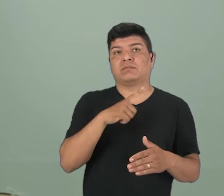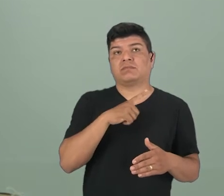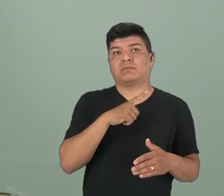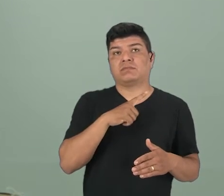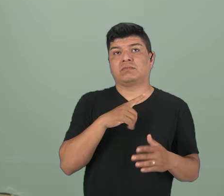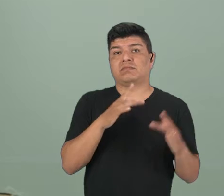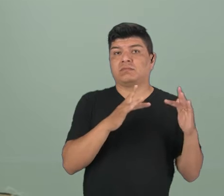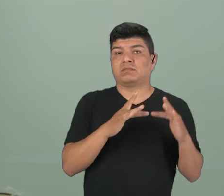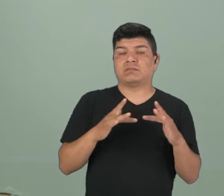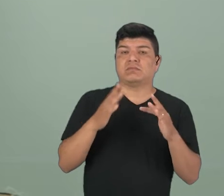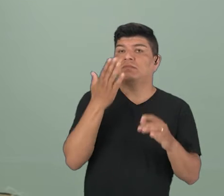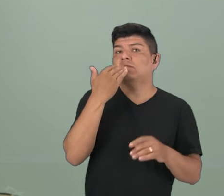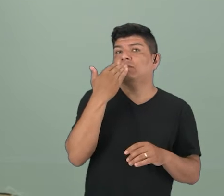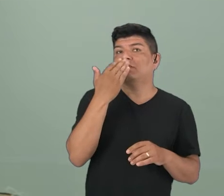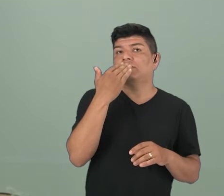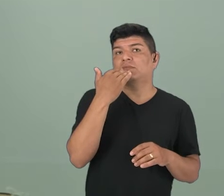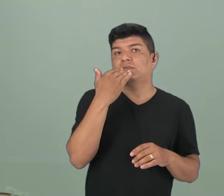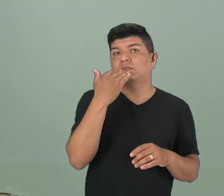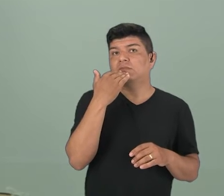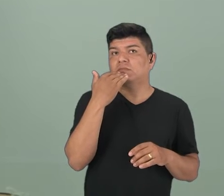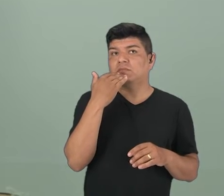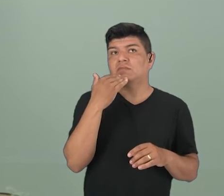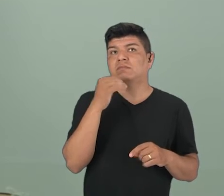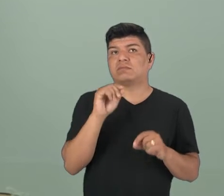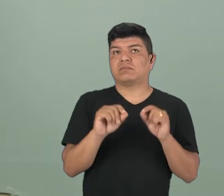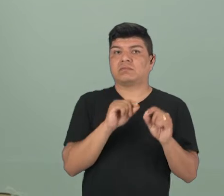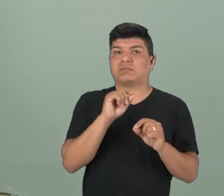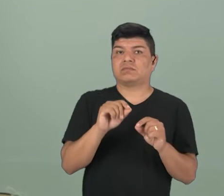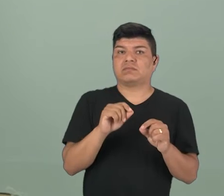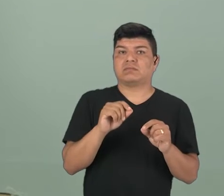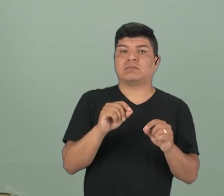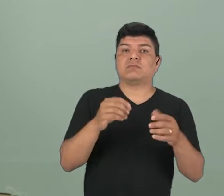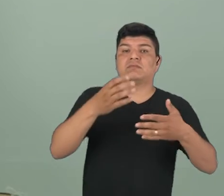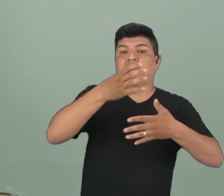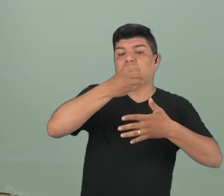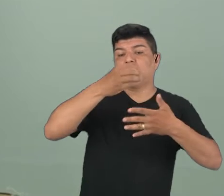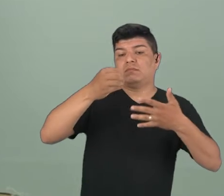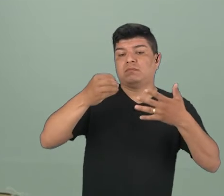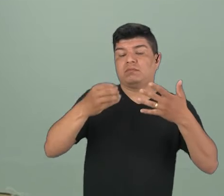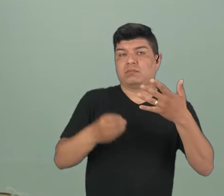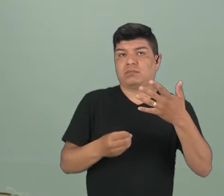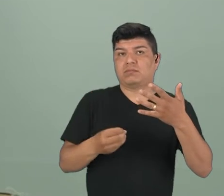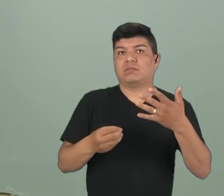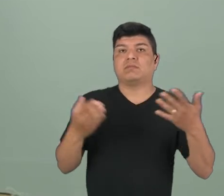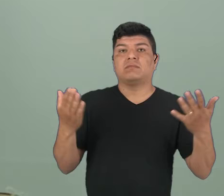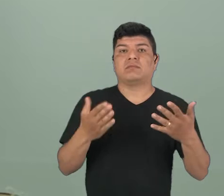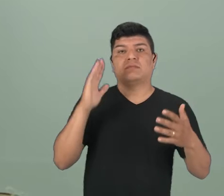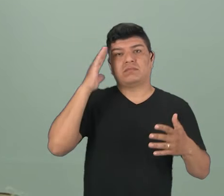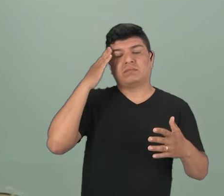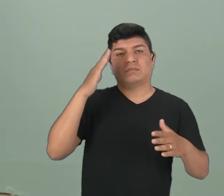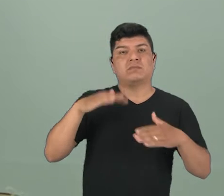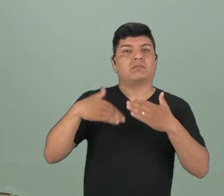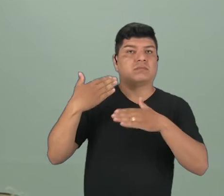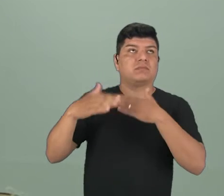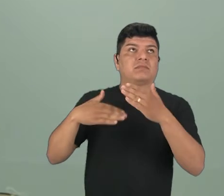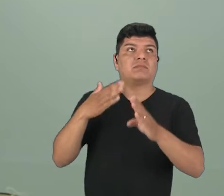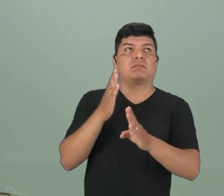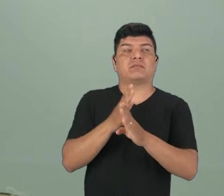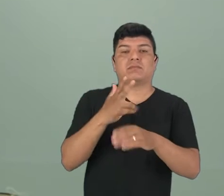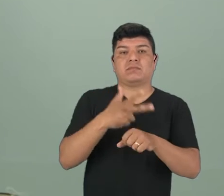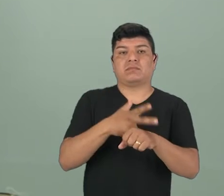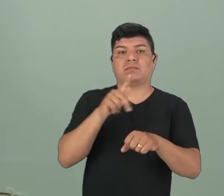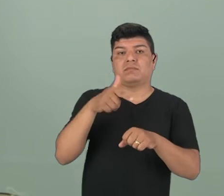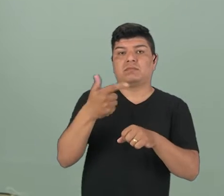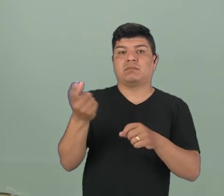si, relações alimentares, que a gente também denomina como cadeia alimentar. E a gente vai entender um pouquinho mais sobre esse processo através de um